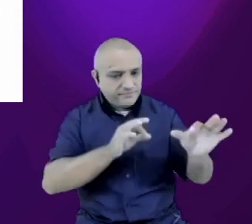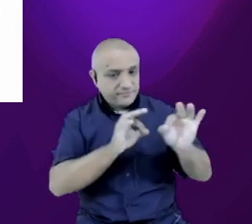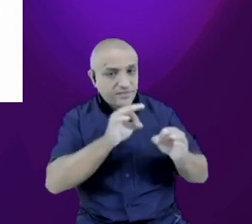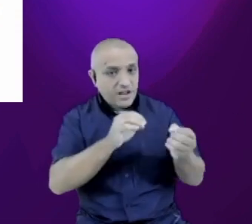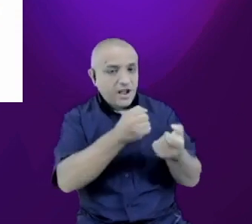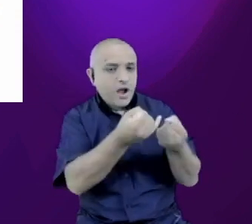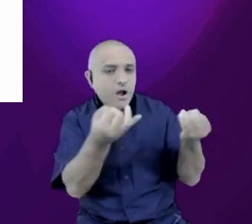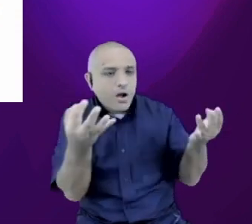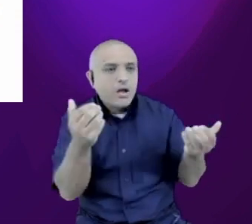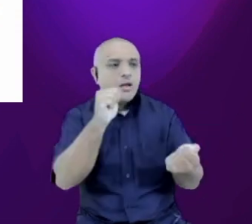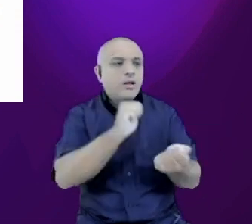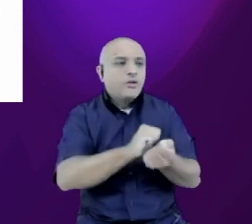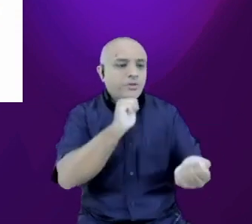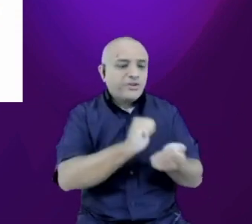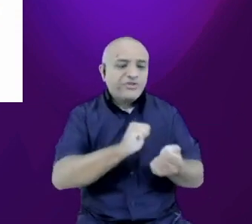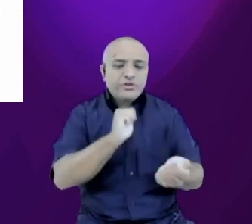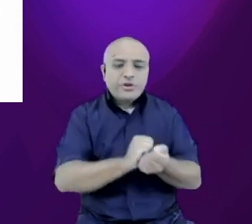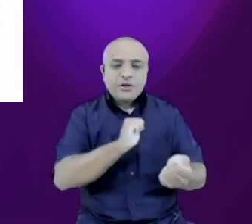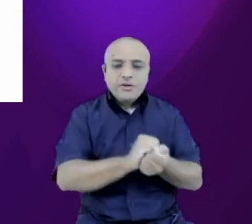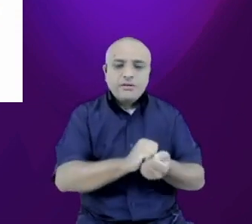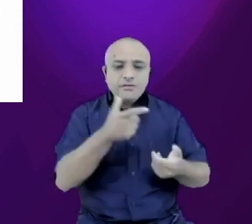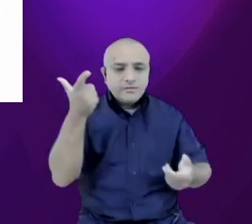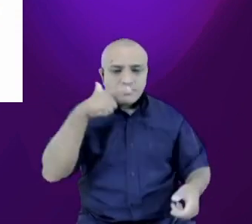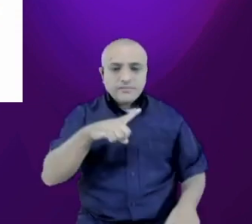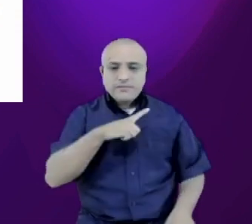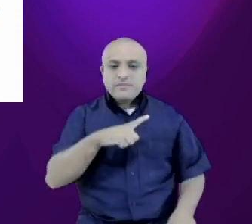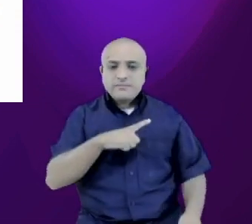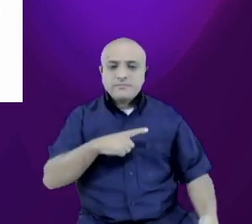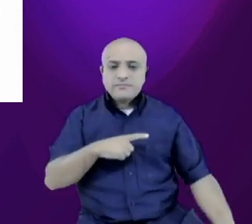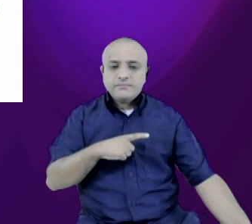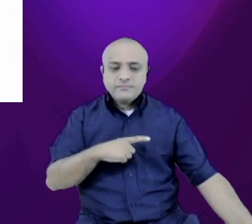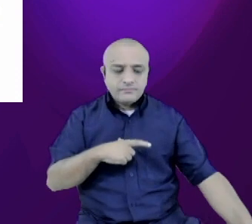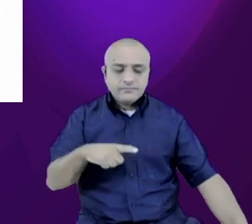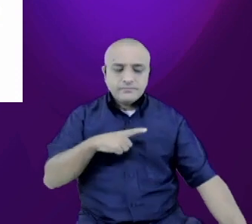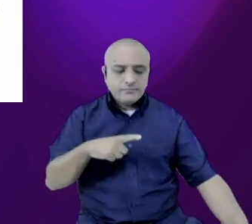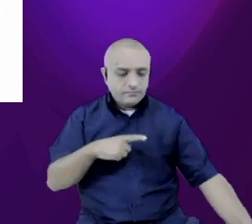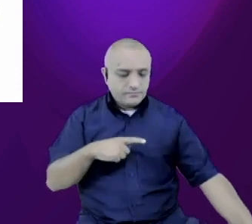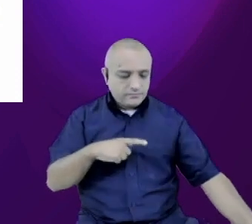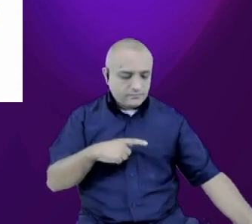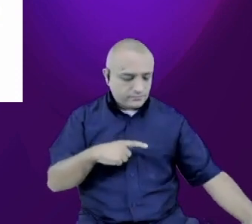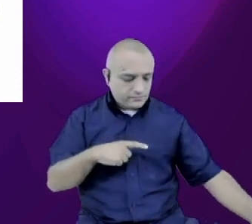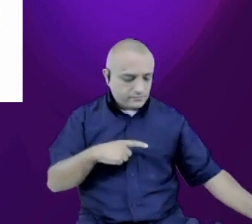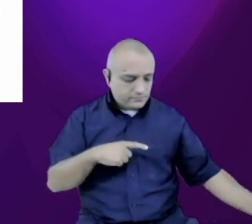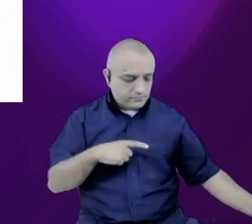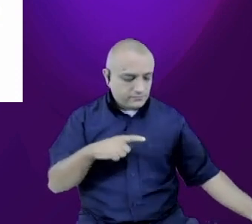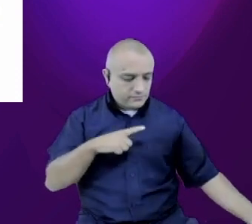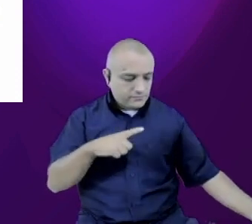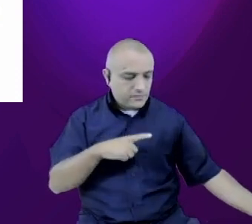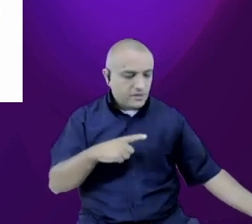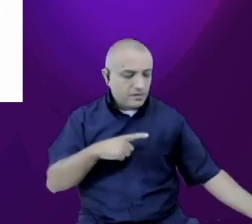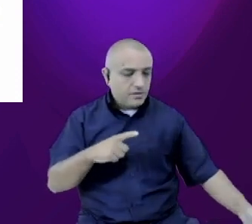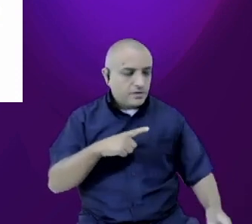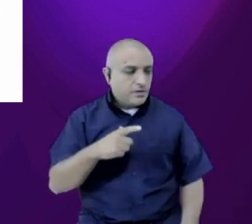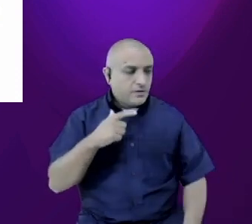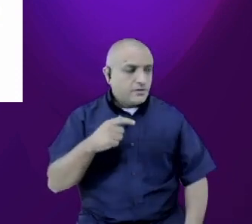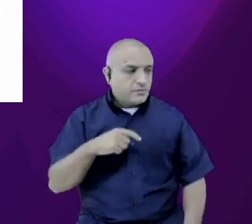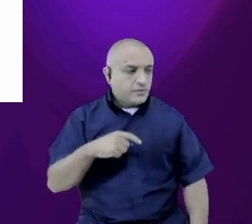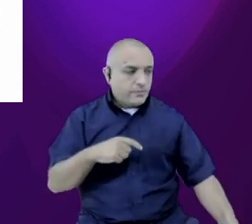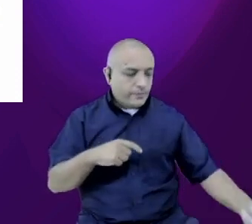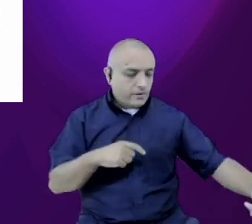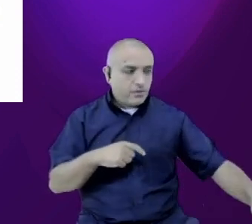das imagens, então a gente consegue detectar lesões muito menores, então você tem uma carga de trabalho que é